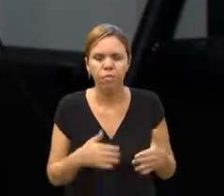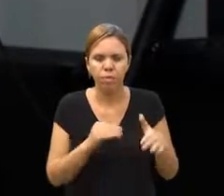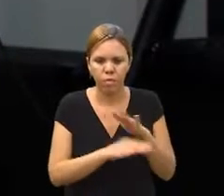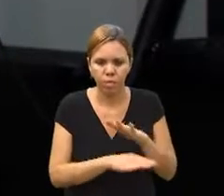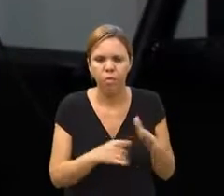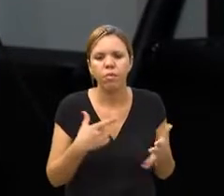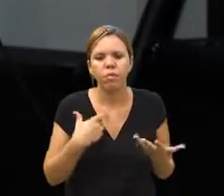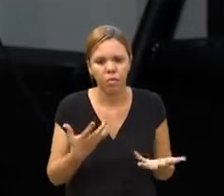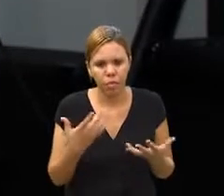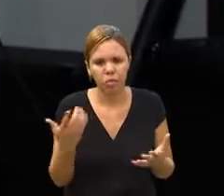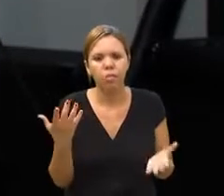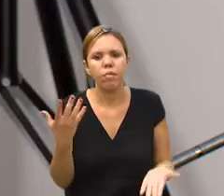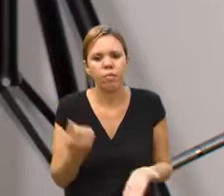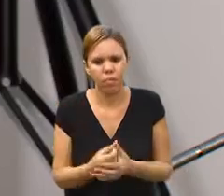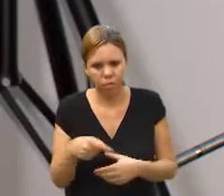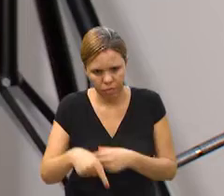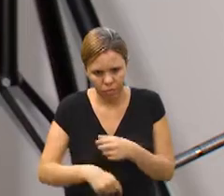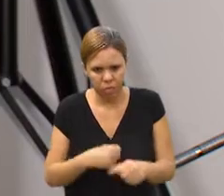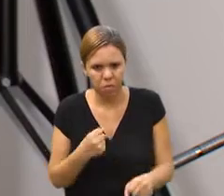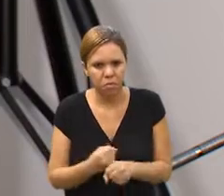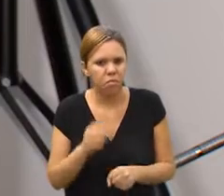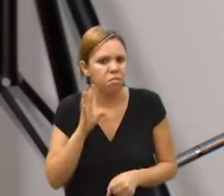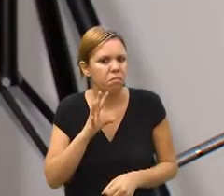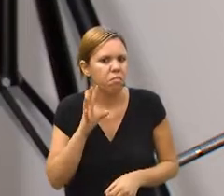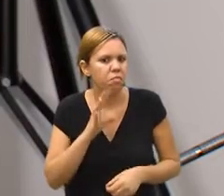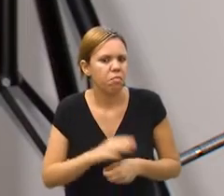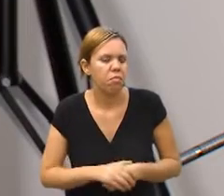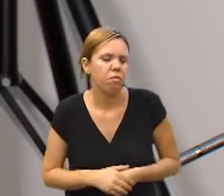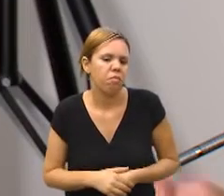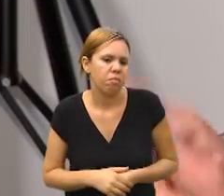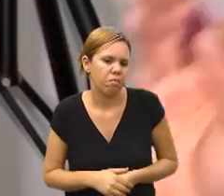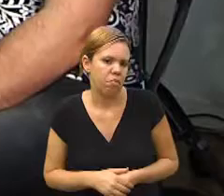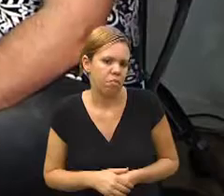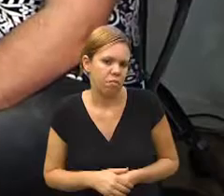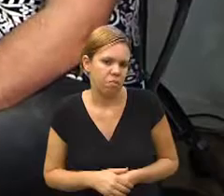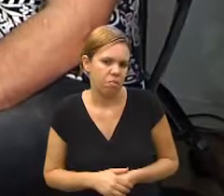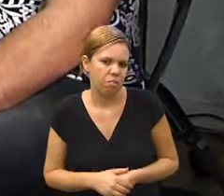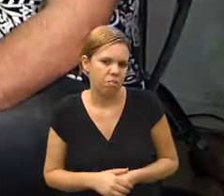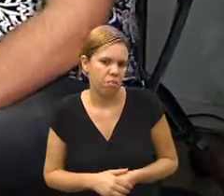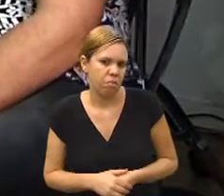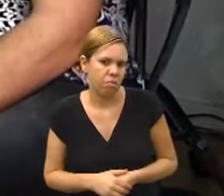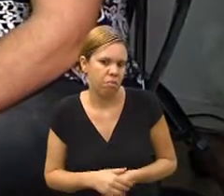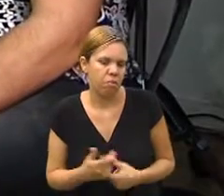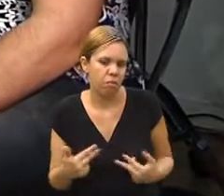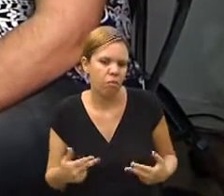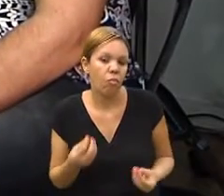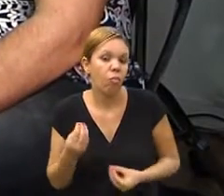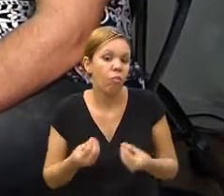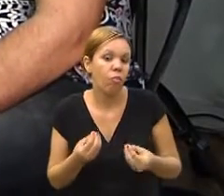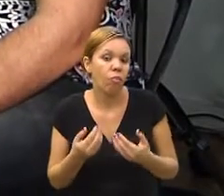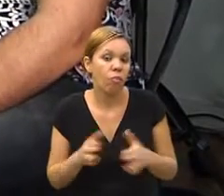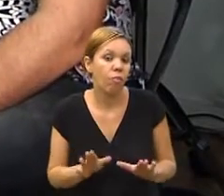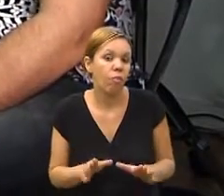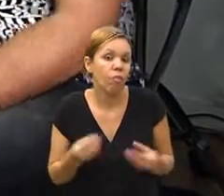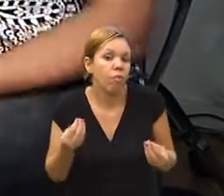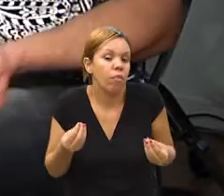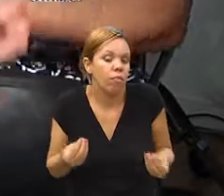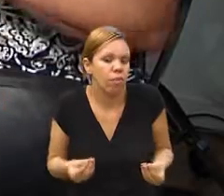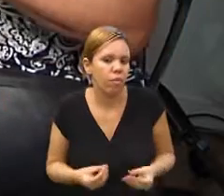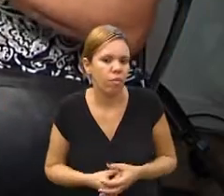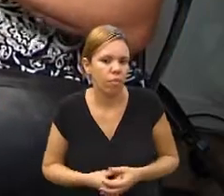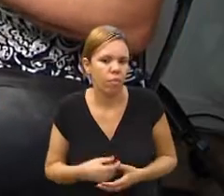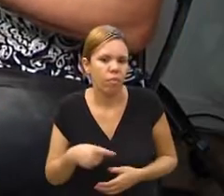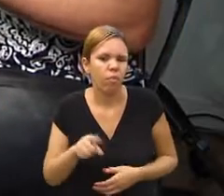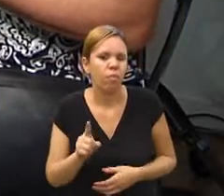pretendo gravar outro disco ainda esse ano. Legal, né? Bacana. A coisa é como isso vai ser lançado, né?